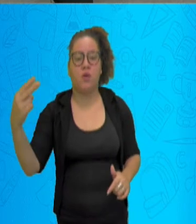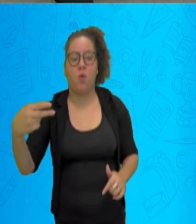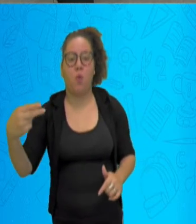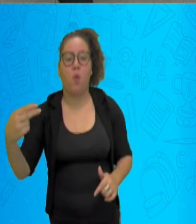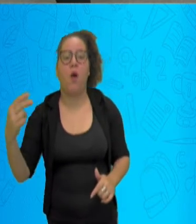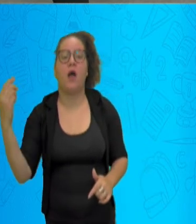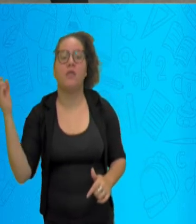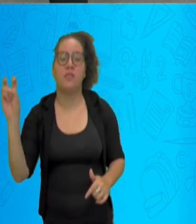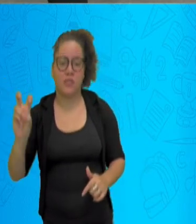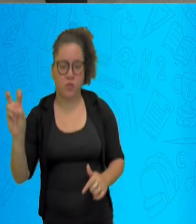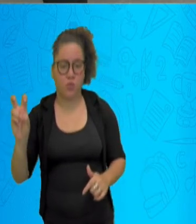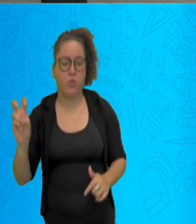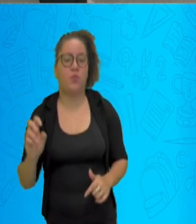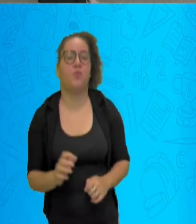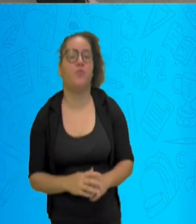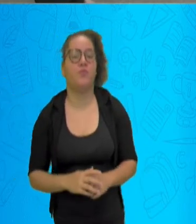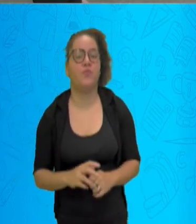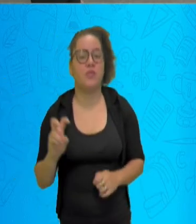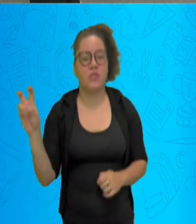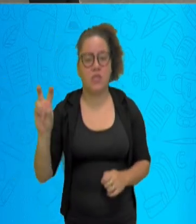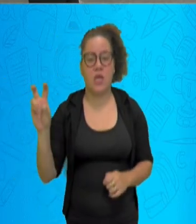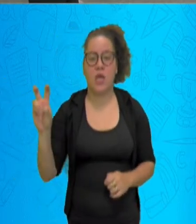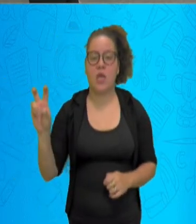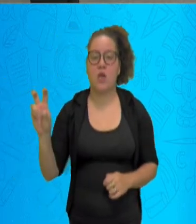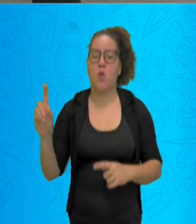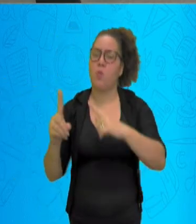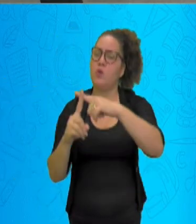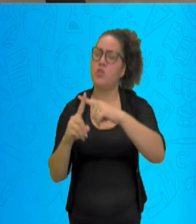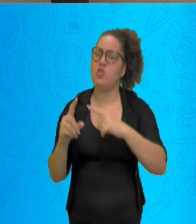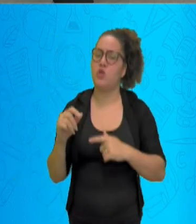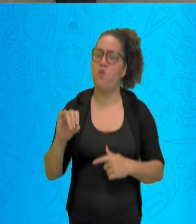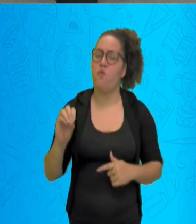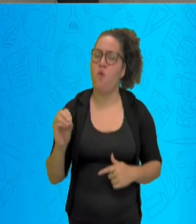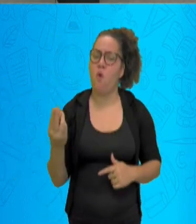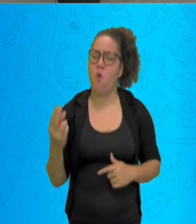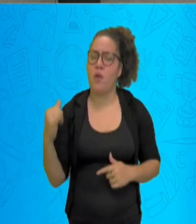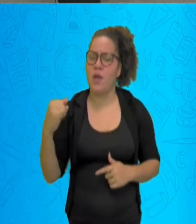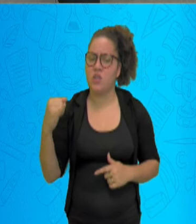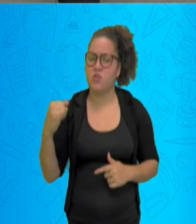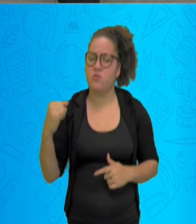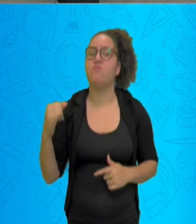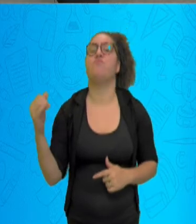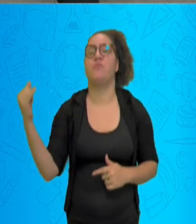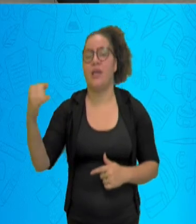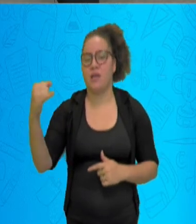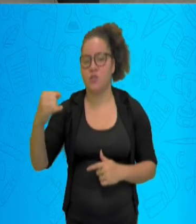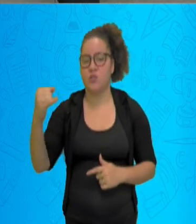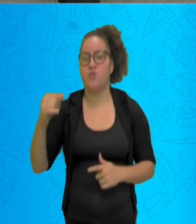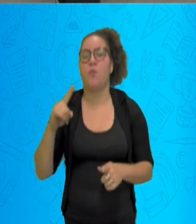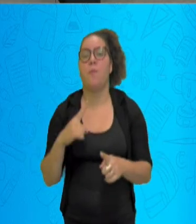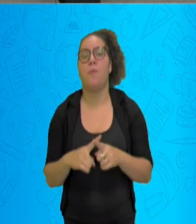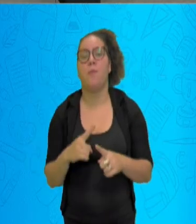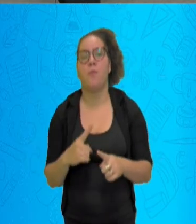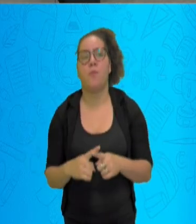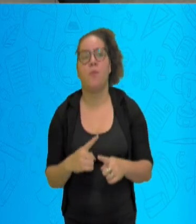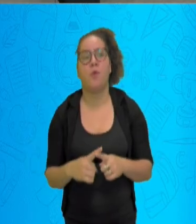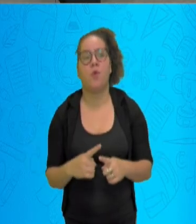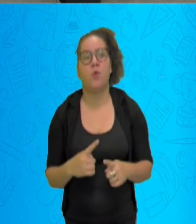a 5. 5, positivo ou negativo? Negativo, porque o sinal